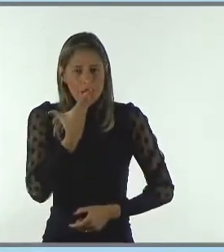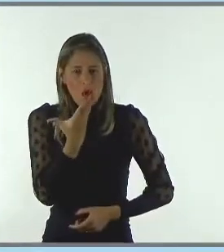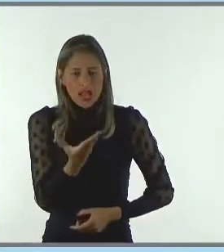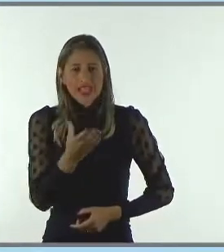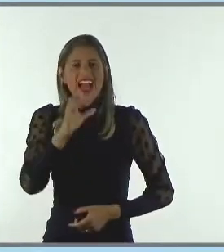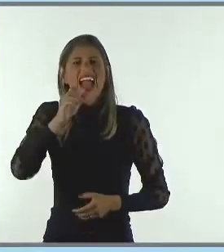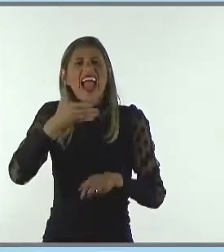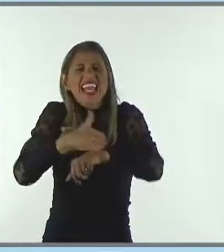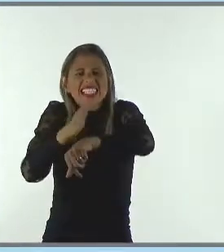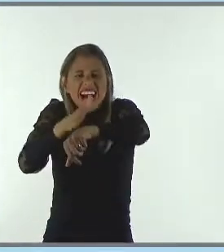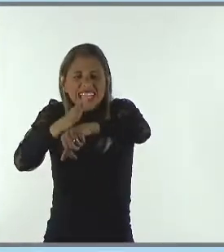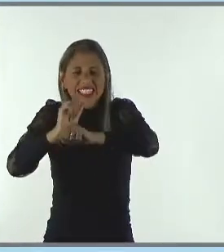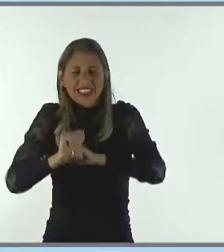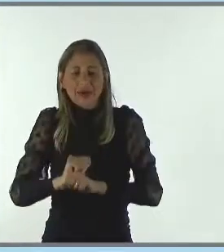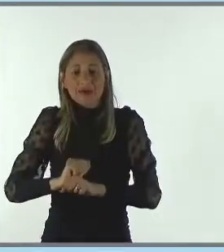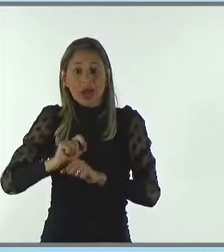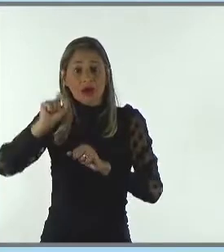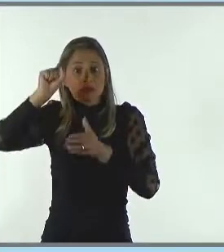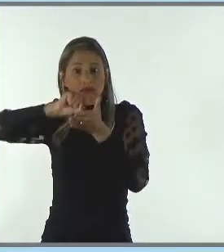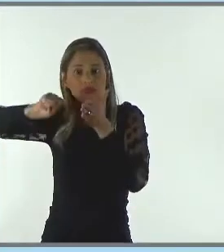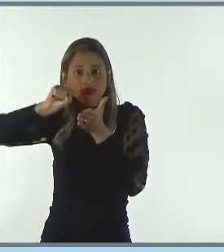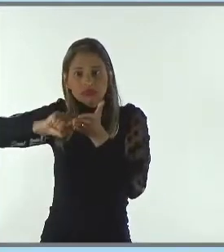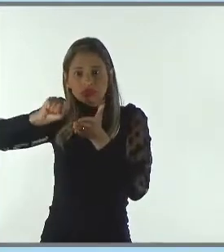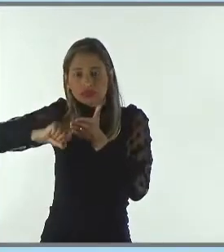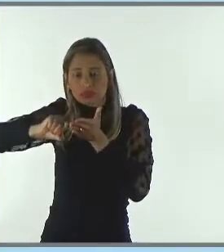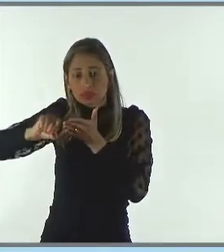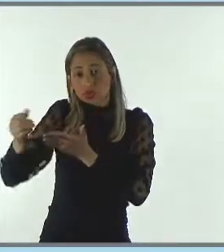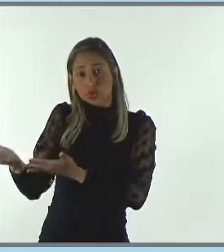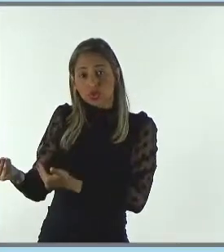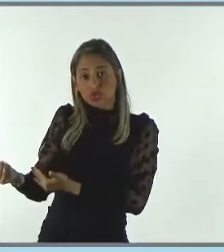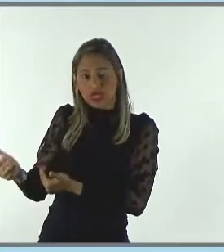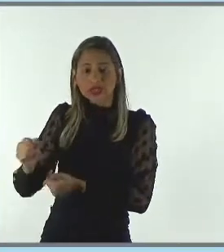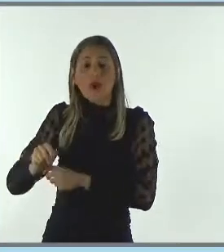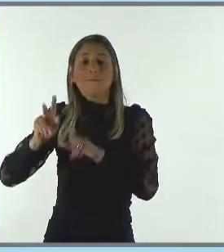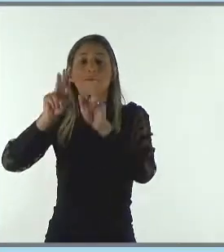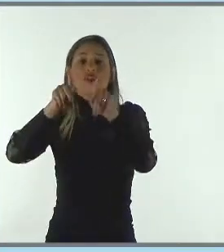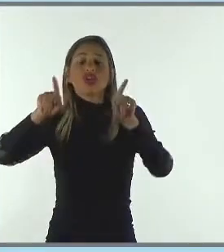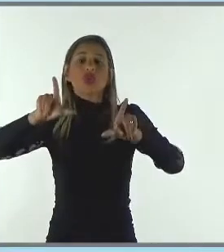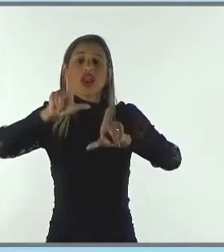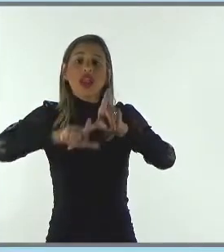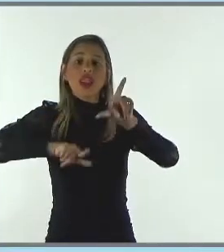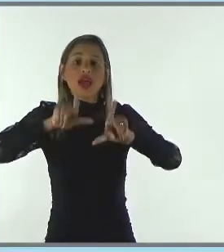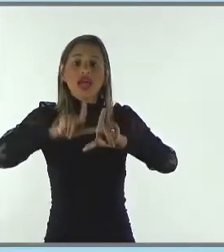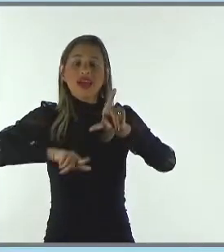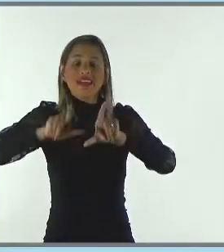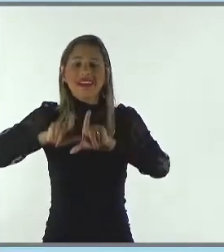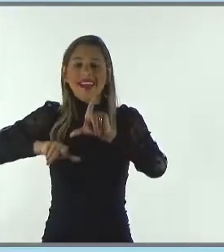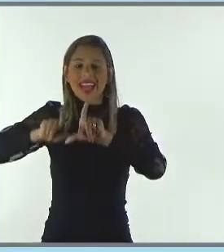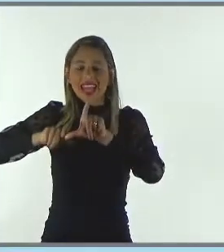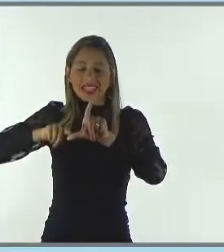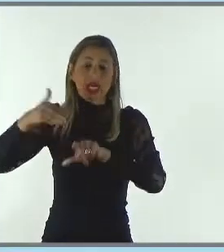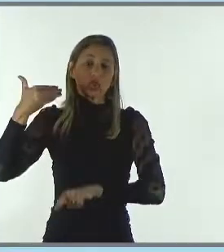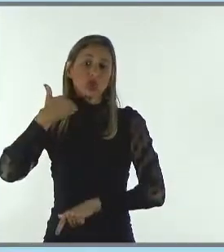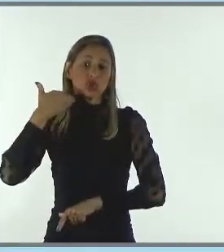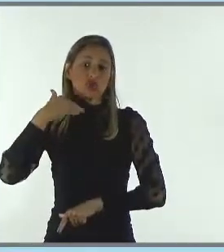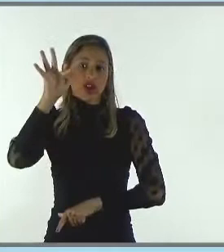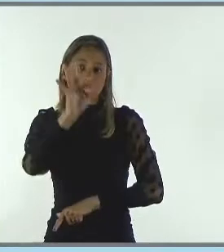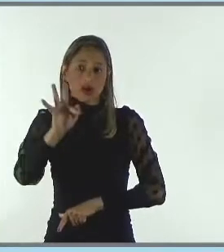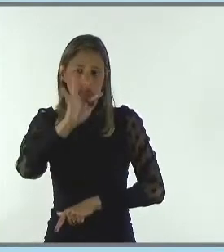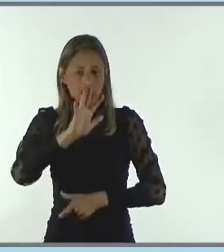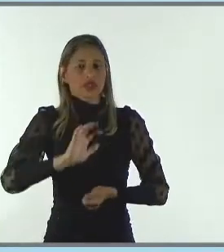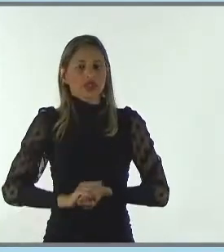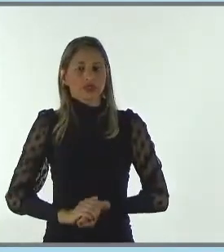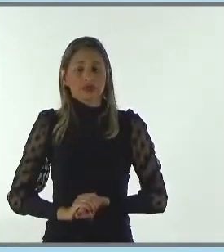ensaísta, autor de literatura infanto-juvenil, professor na Faculdade de Letras da Universidade Federal de Juiz de Fora.